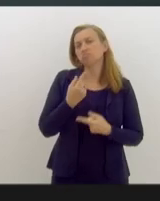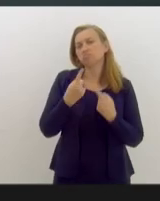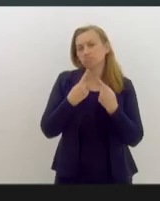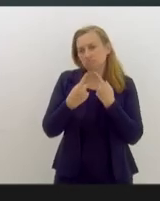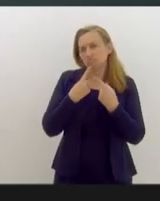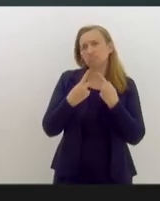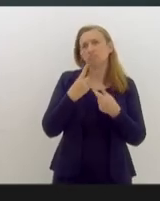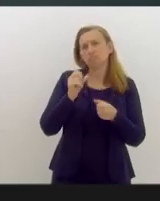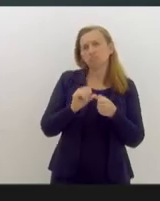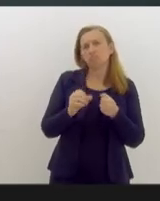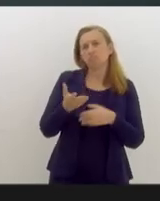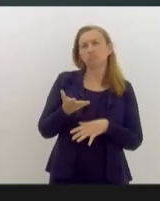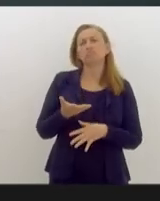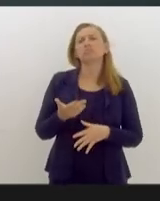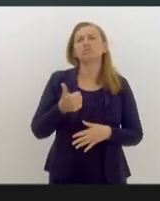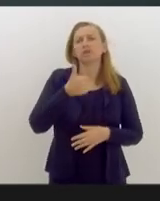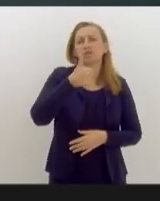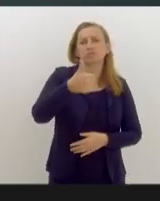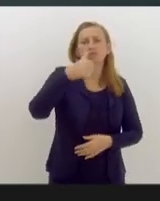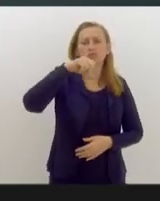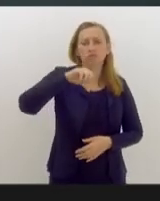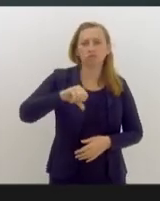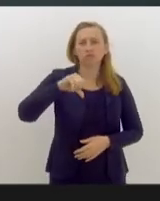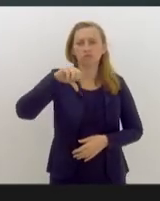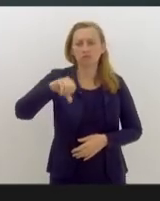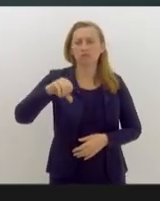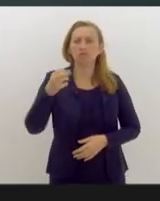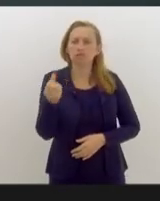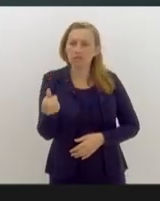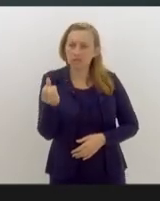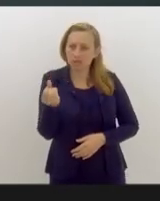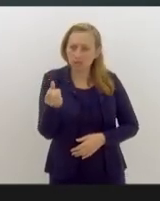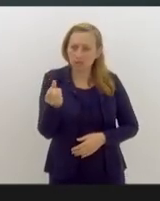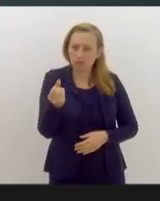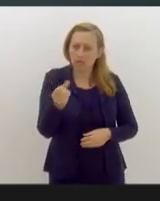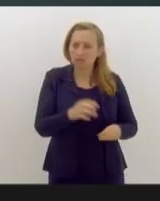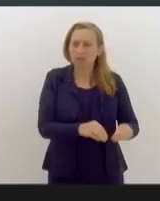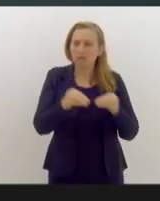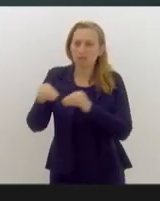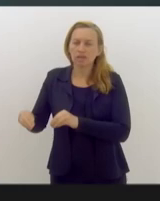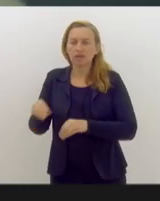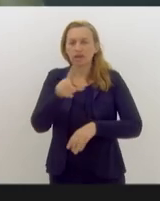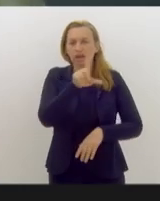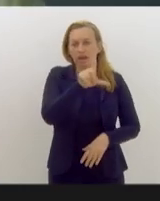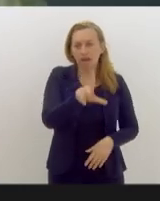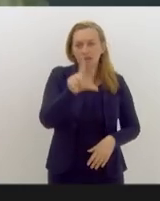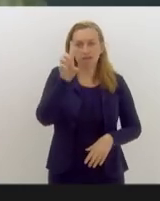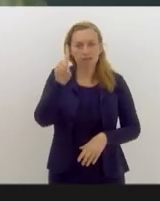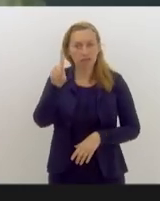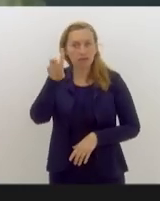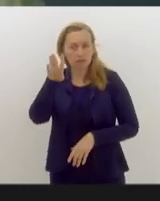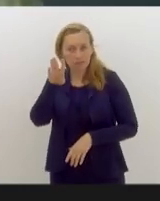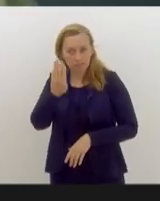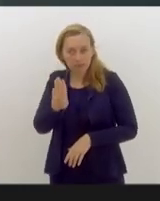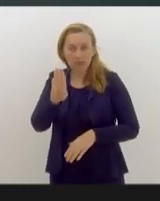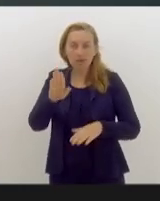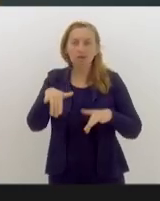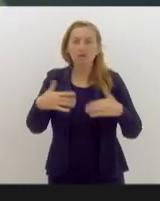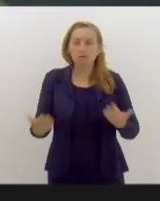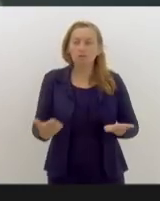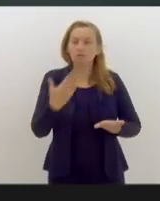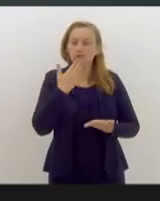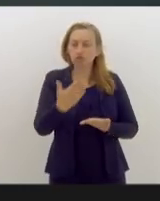que a gente fazia em 1996, na época de tramitação da LDB, e que tipo de ensino médio que a